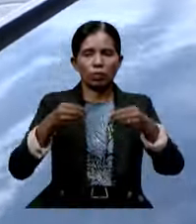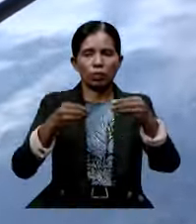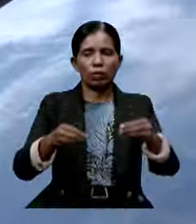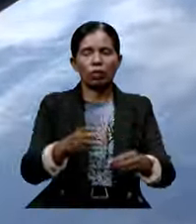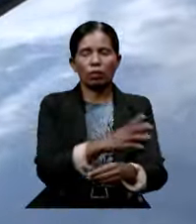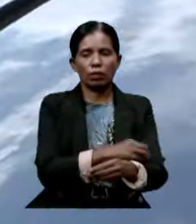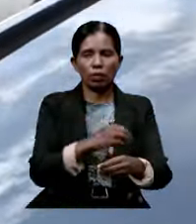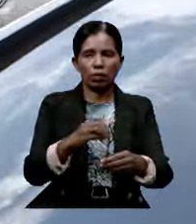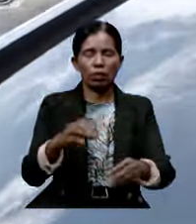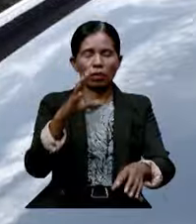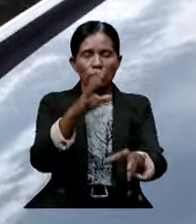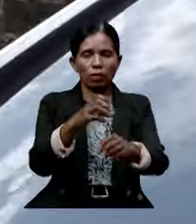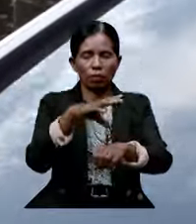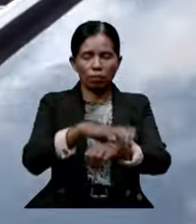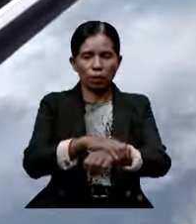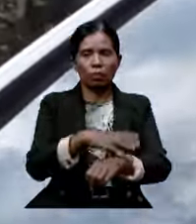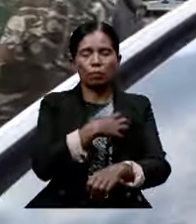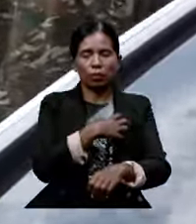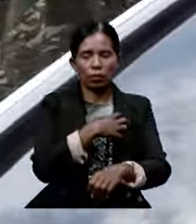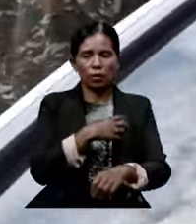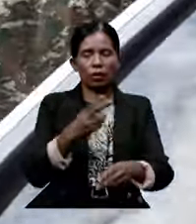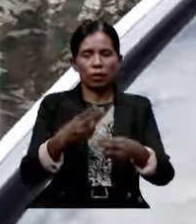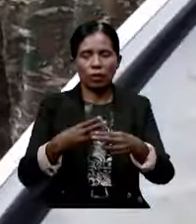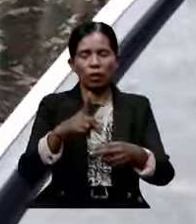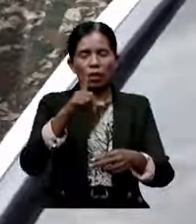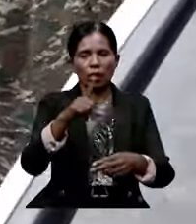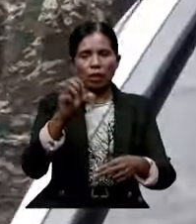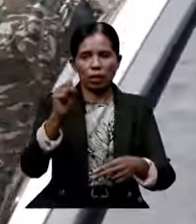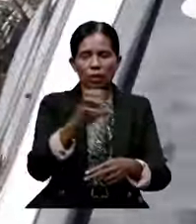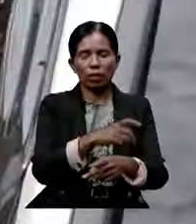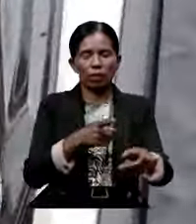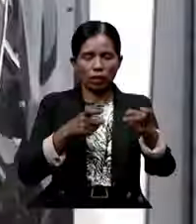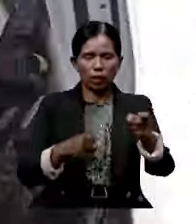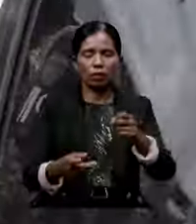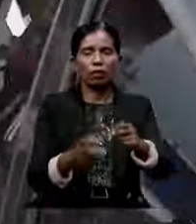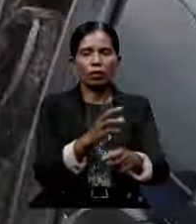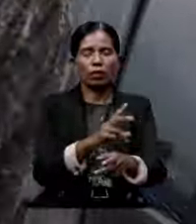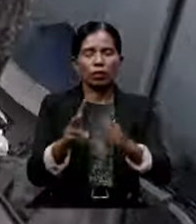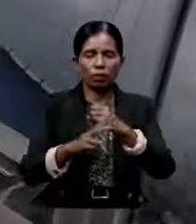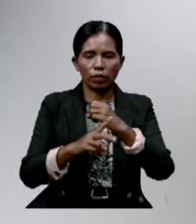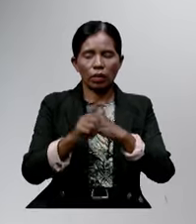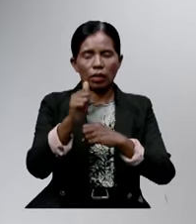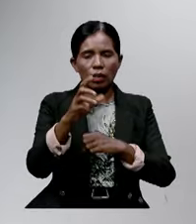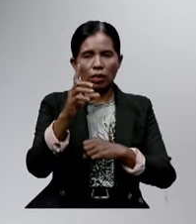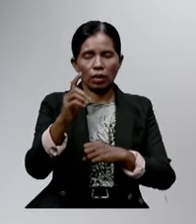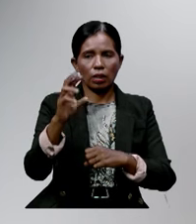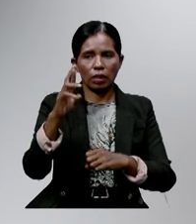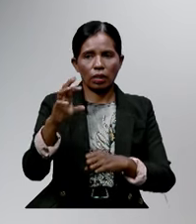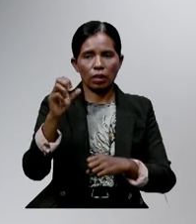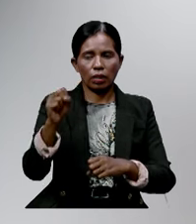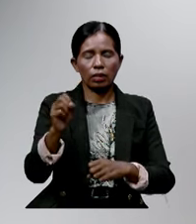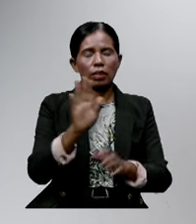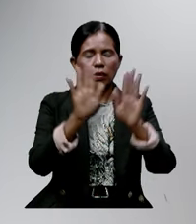de desarma membro PNTL ou inicial LS, nebetiro canek vítima AD, RS e a domingo